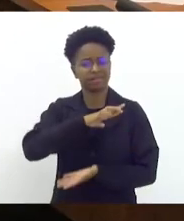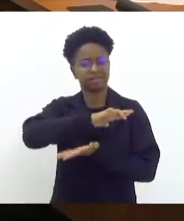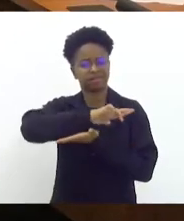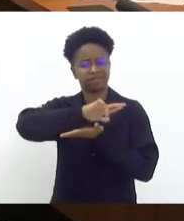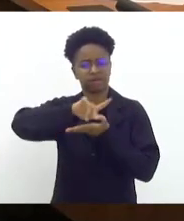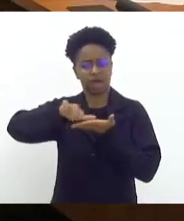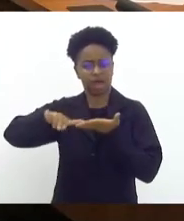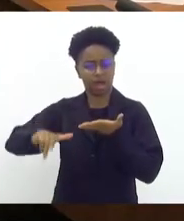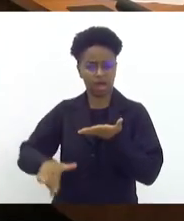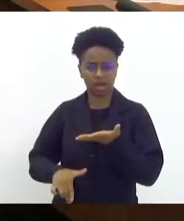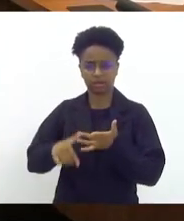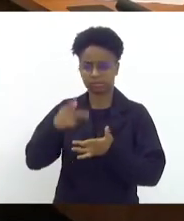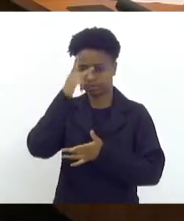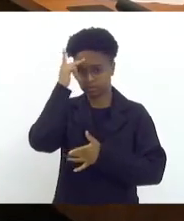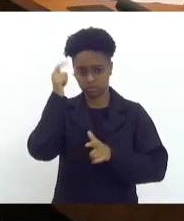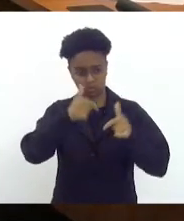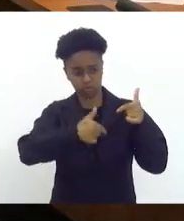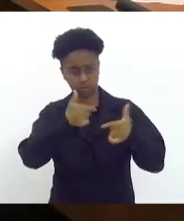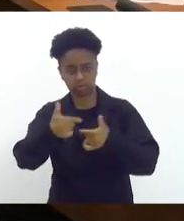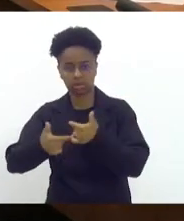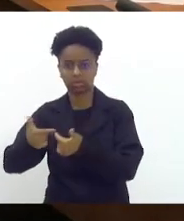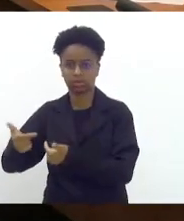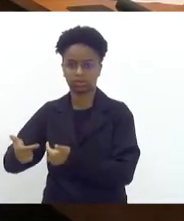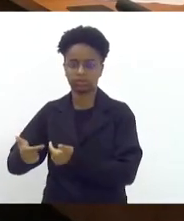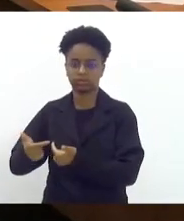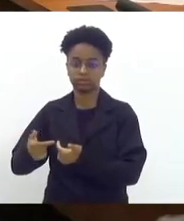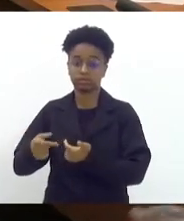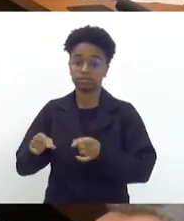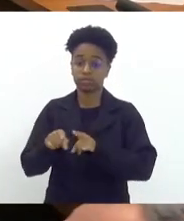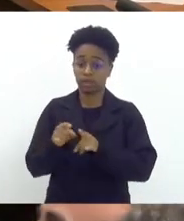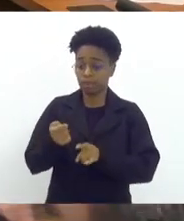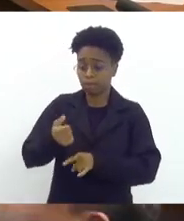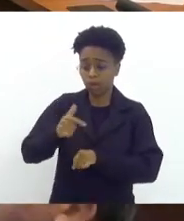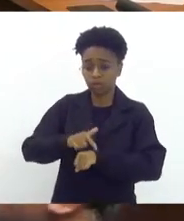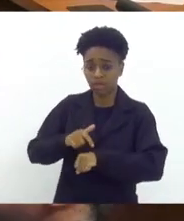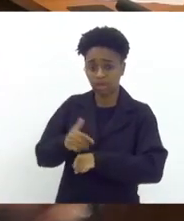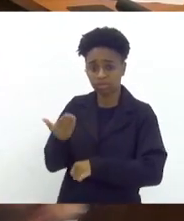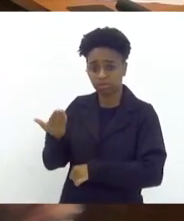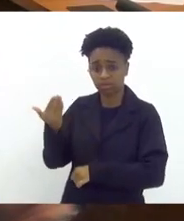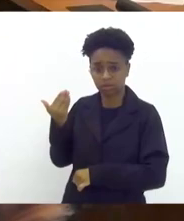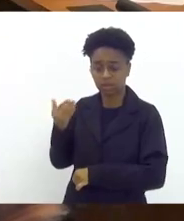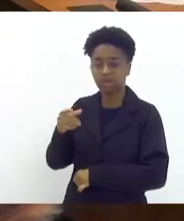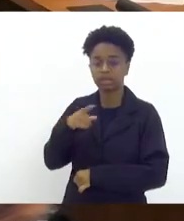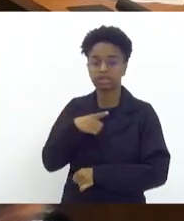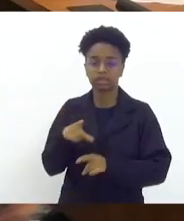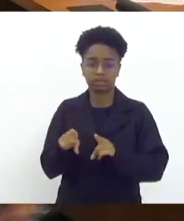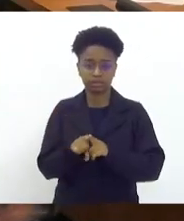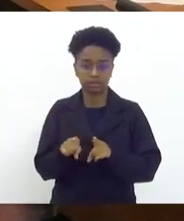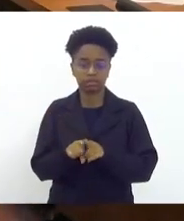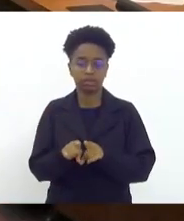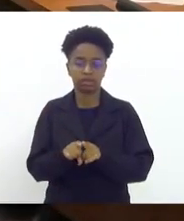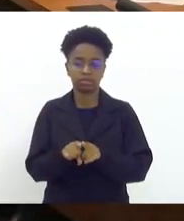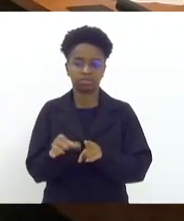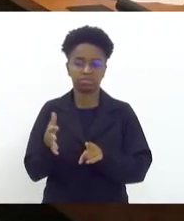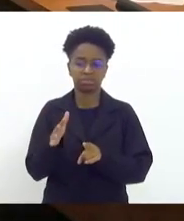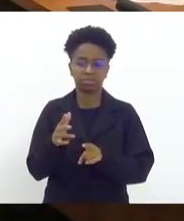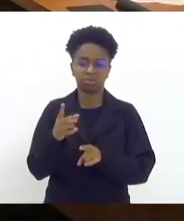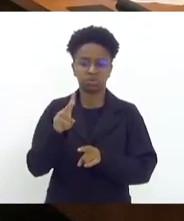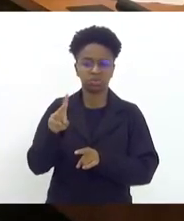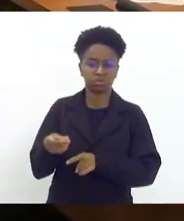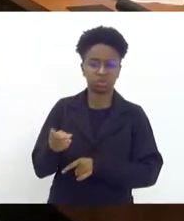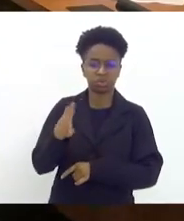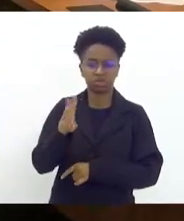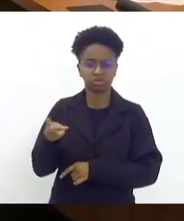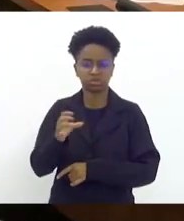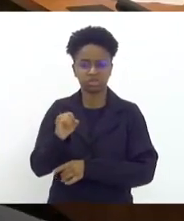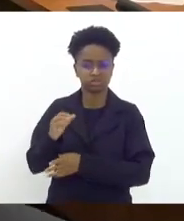dezenas de milhares de trabalhadores e até pouco tempo atrás Tinham dois três mil Somando